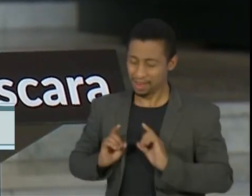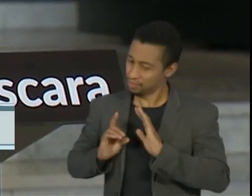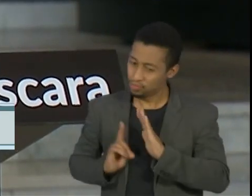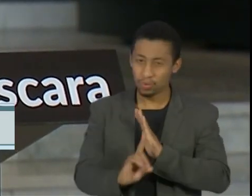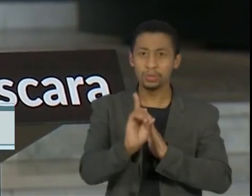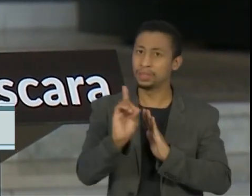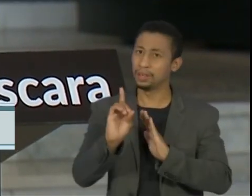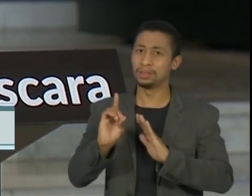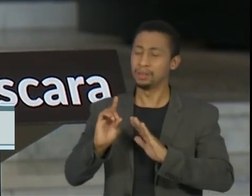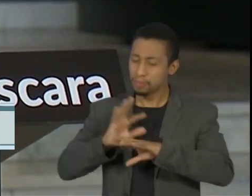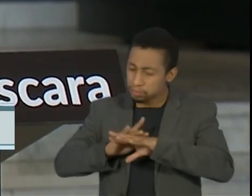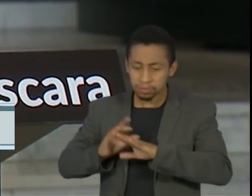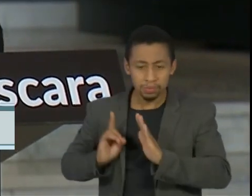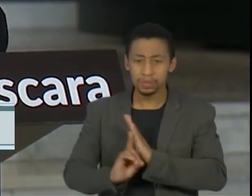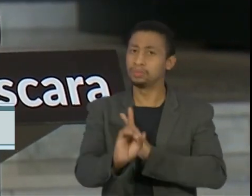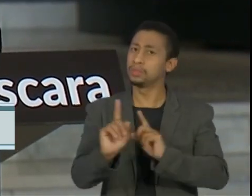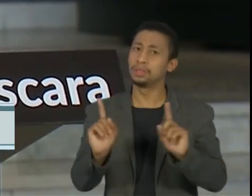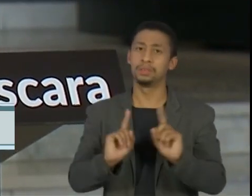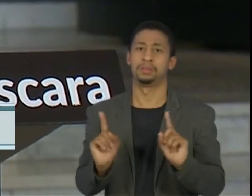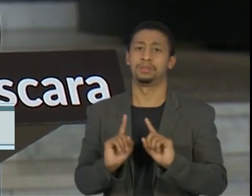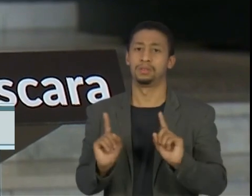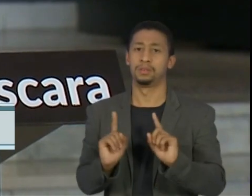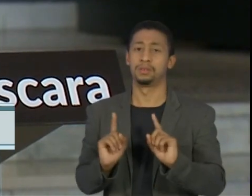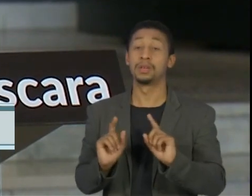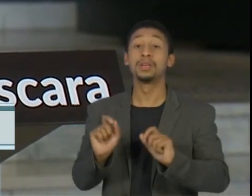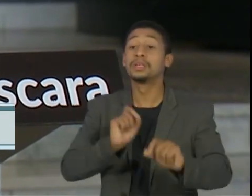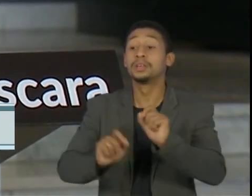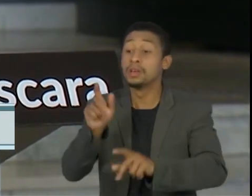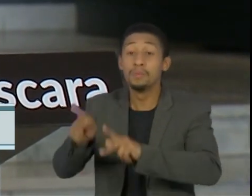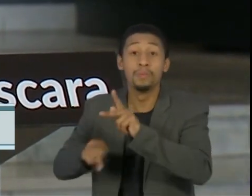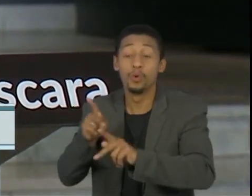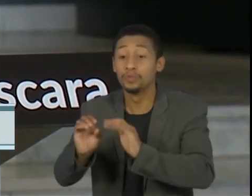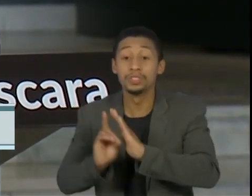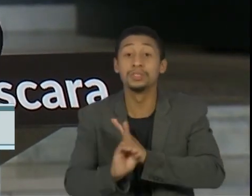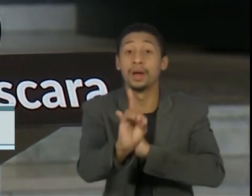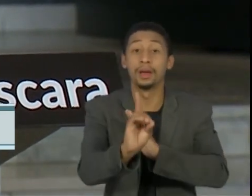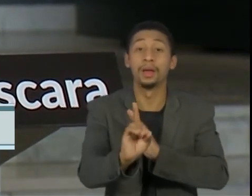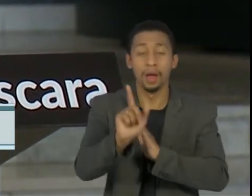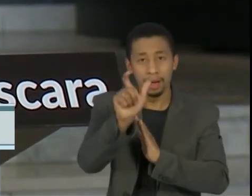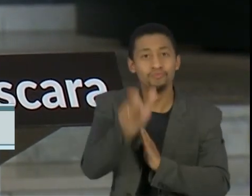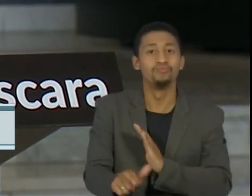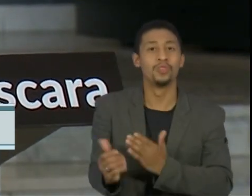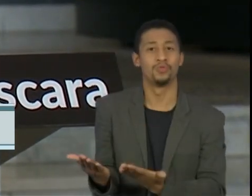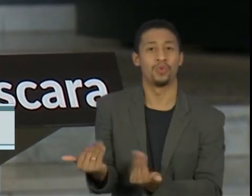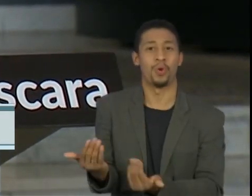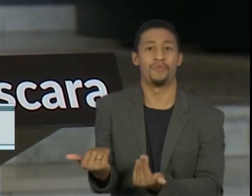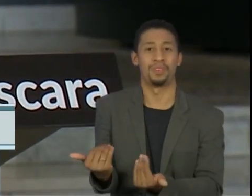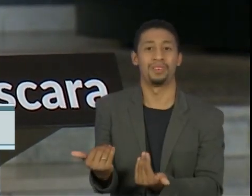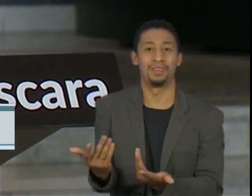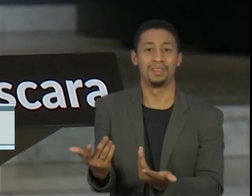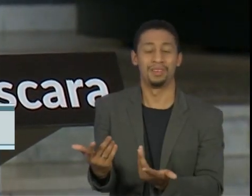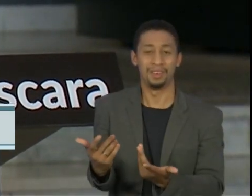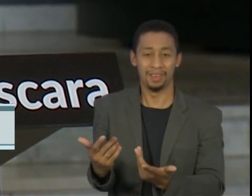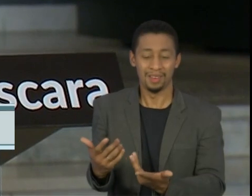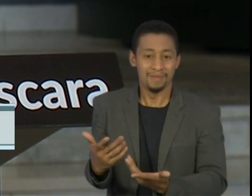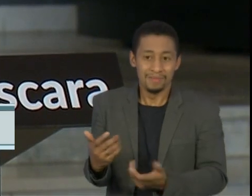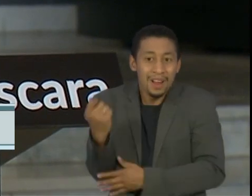determinadas atividades. A população que sai é a população mais jovem, com menos risco, então pode